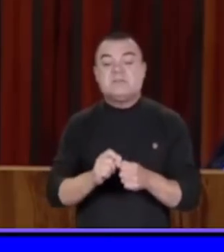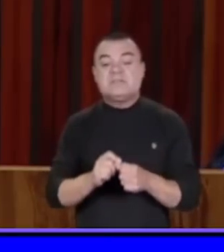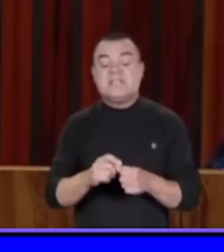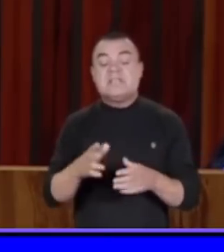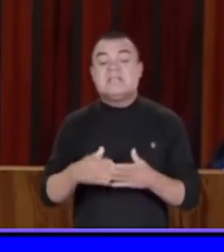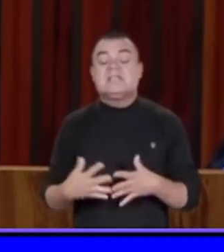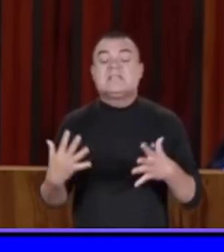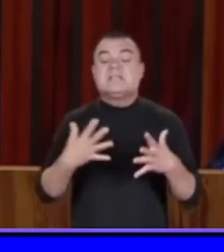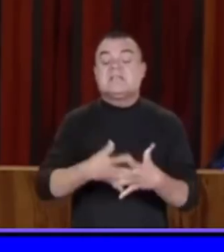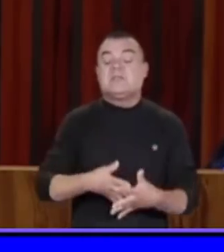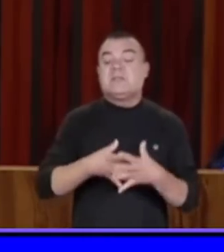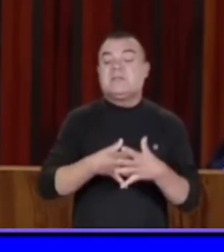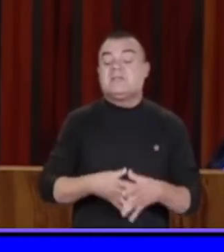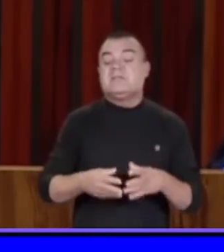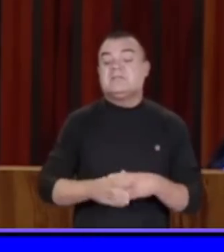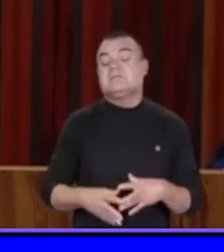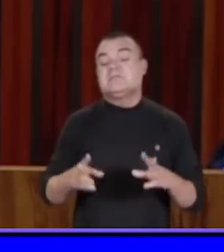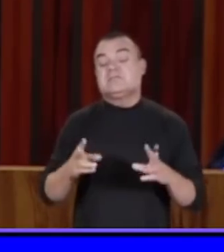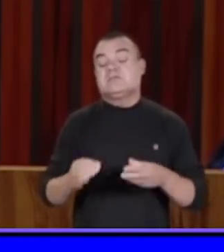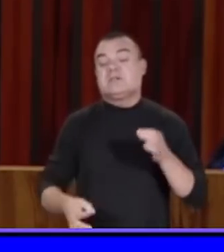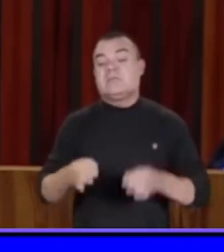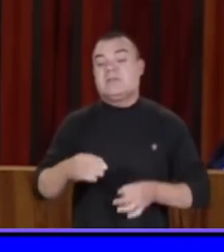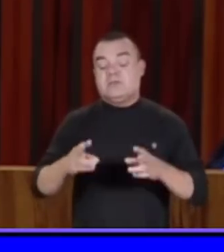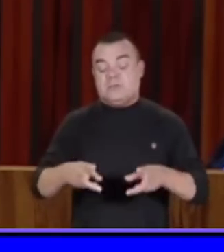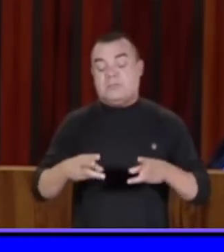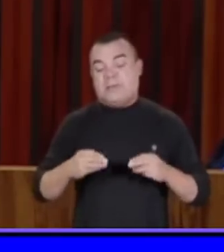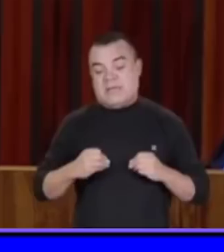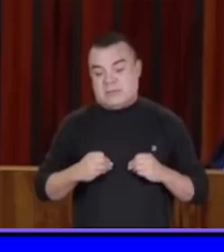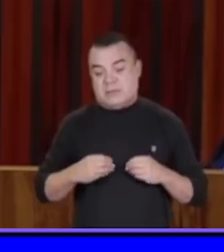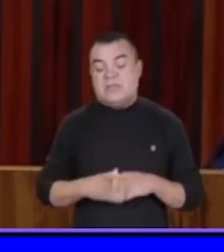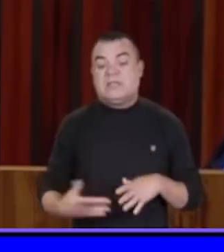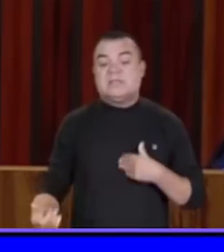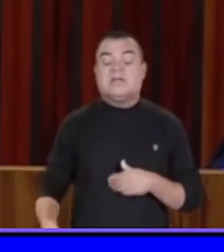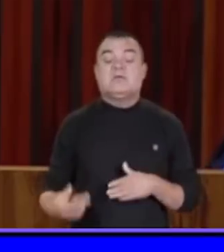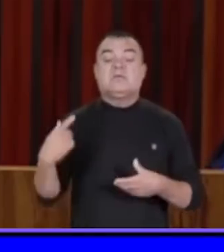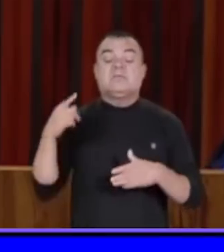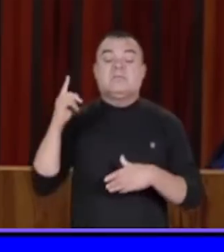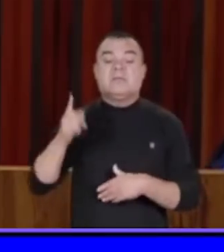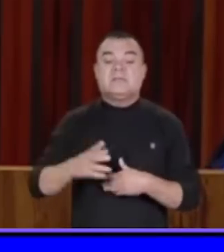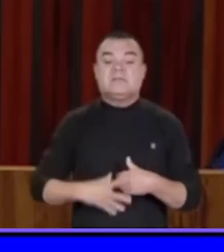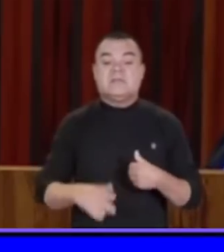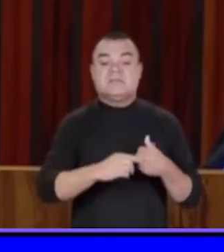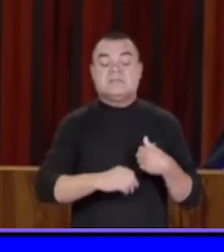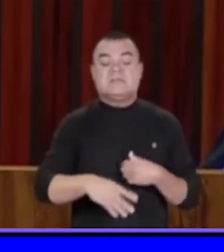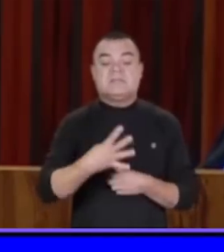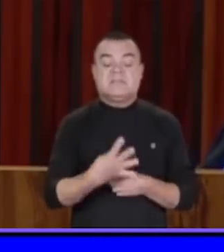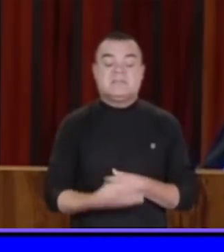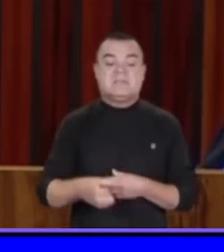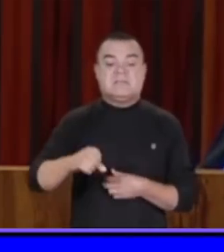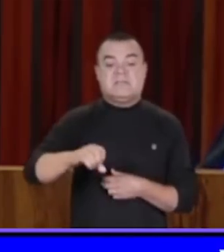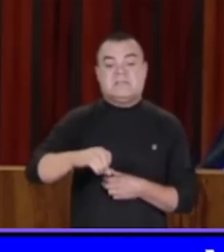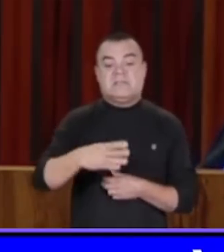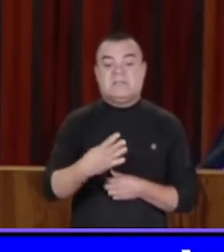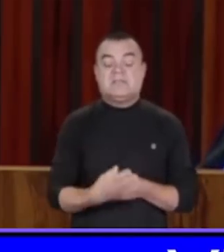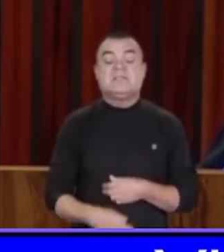no julgamento do mérito. Isso é o que comanda o artigo 493 do Código de Processo